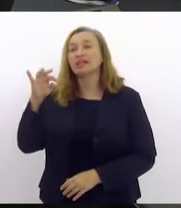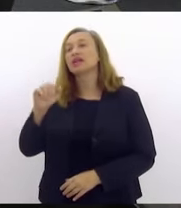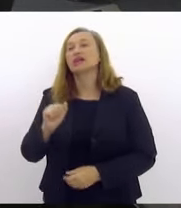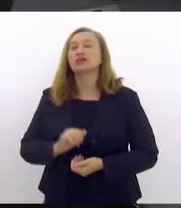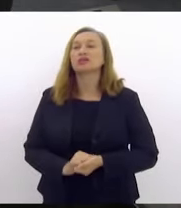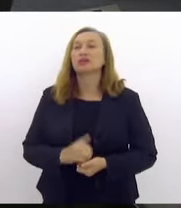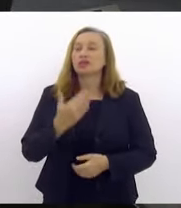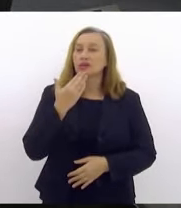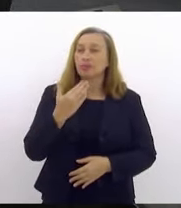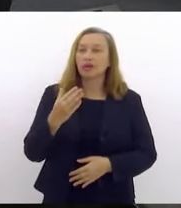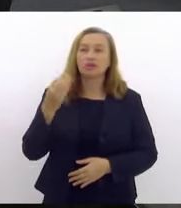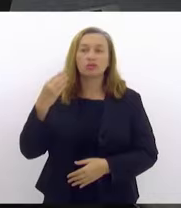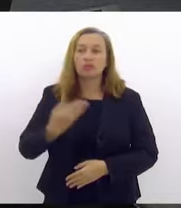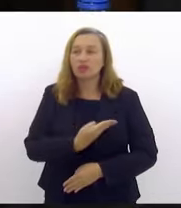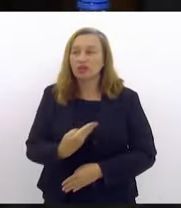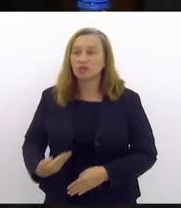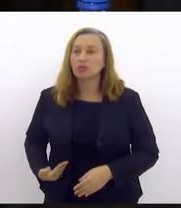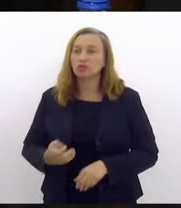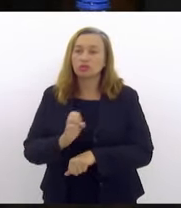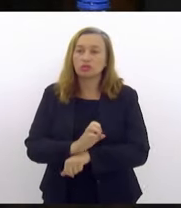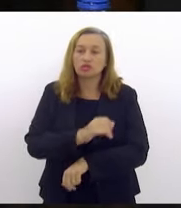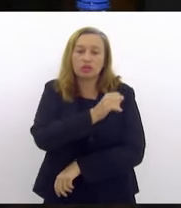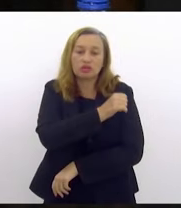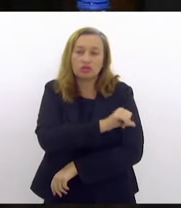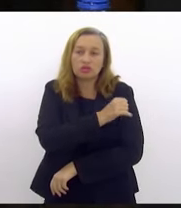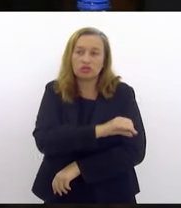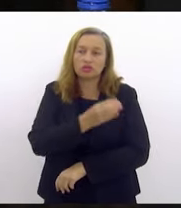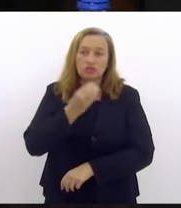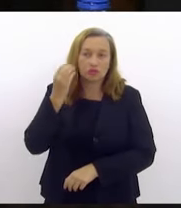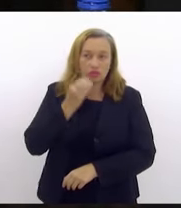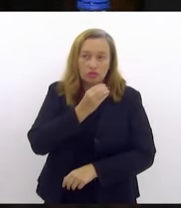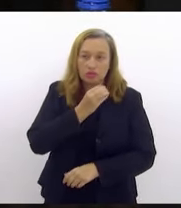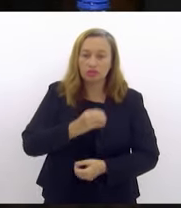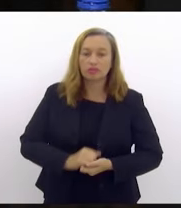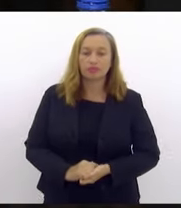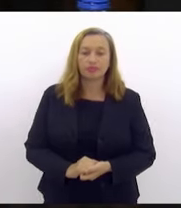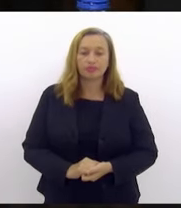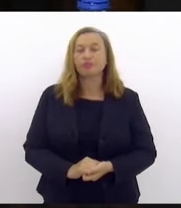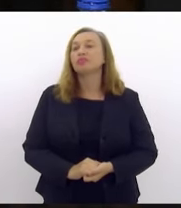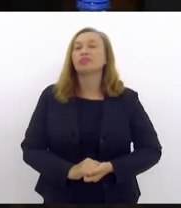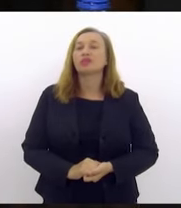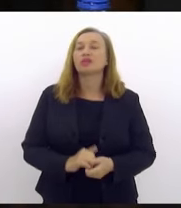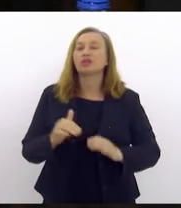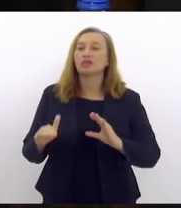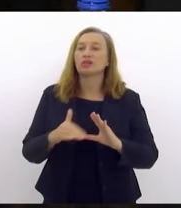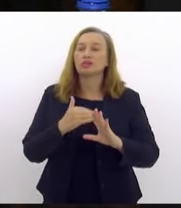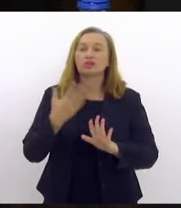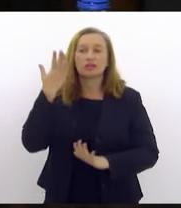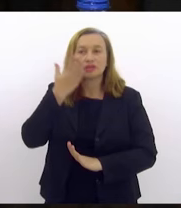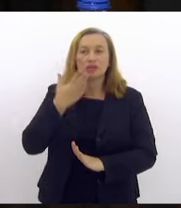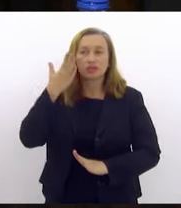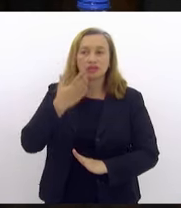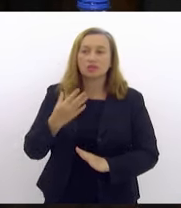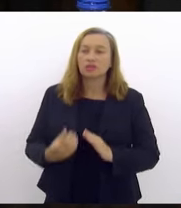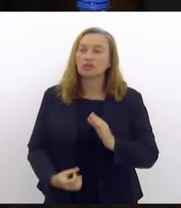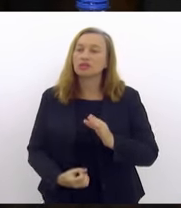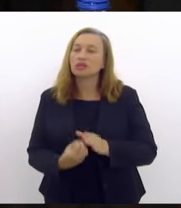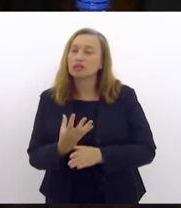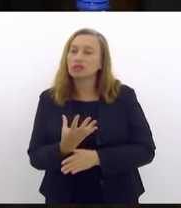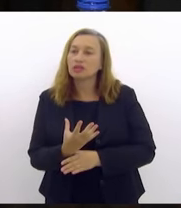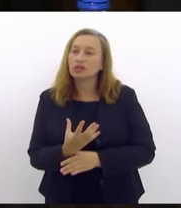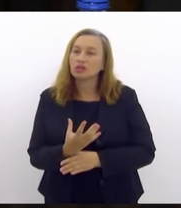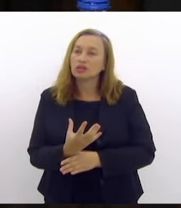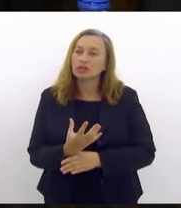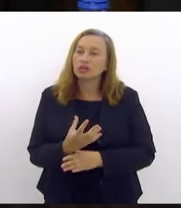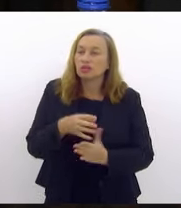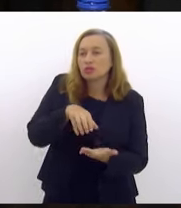que solicita ao excelentíssimo senhor governador Cláudio Bonfim de Castro e Silva o envio de mensagem dispondo sobre a implantação de